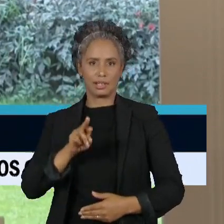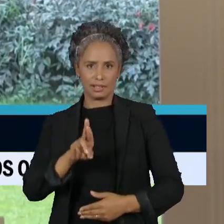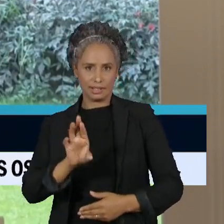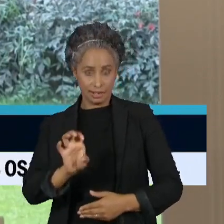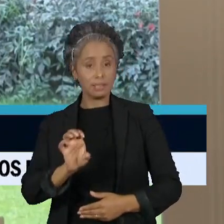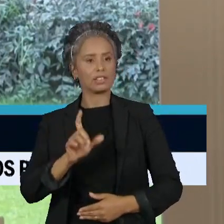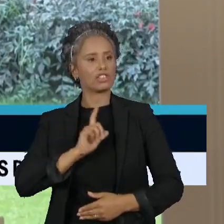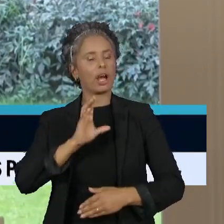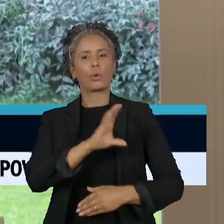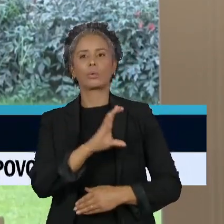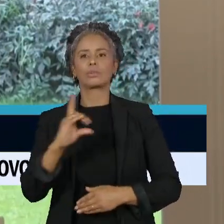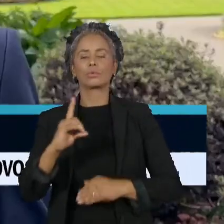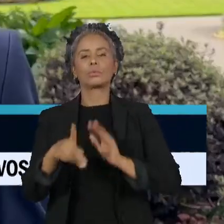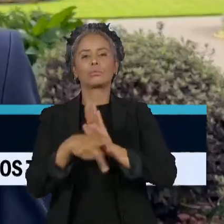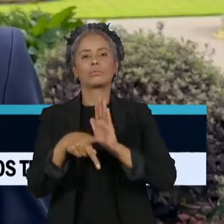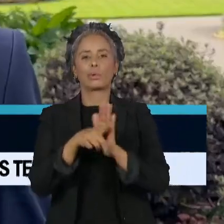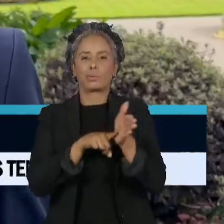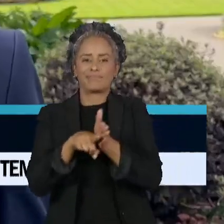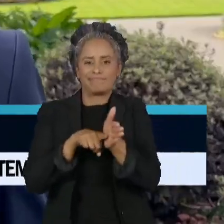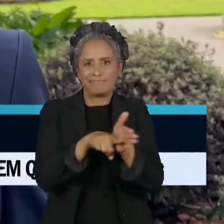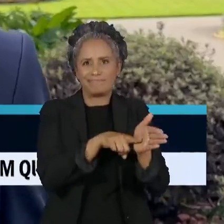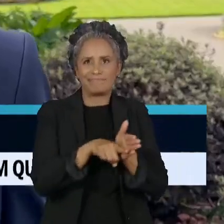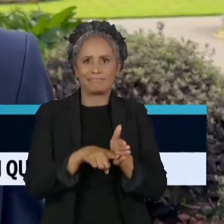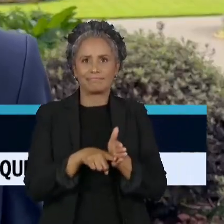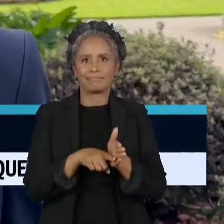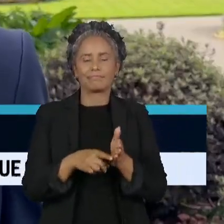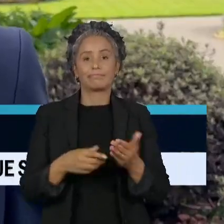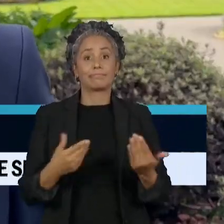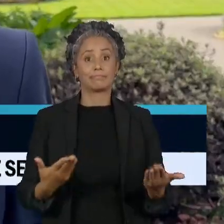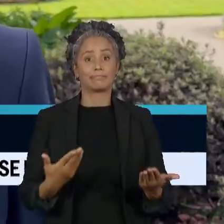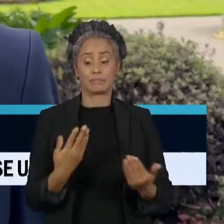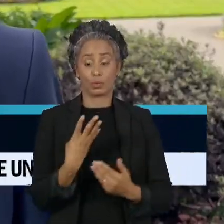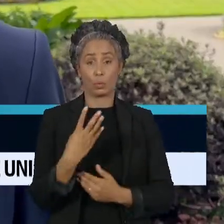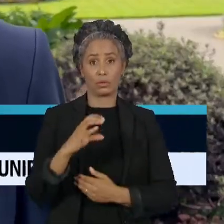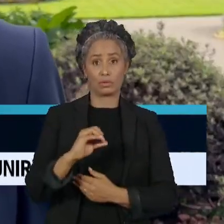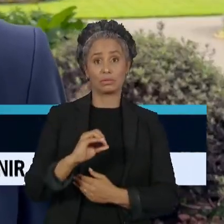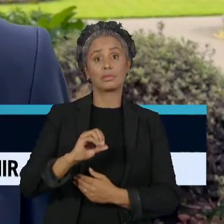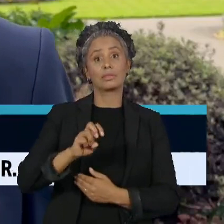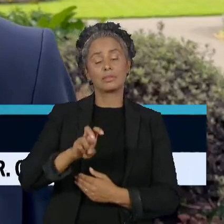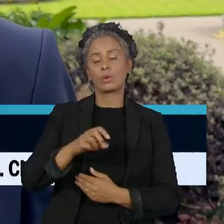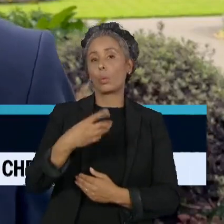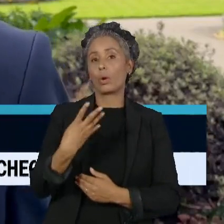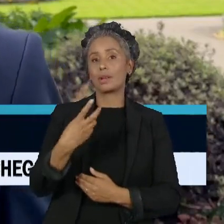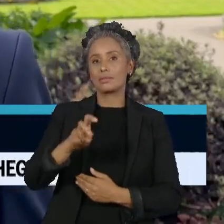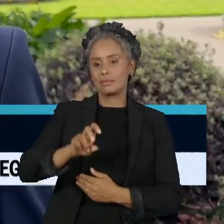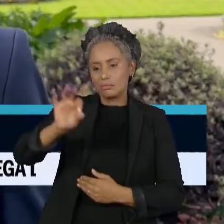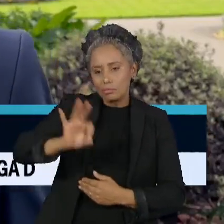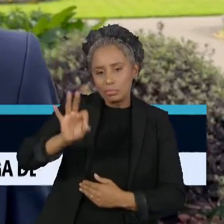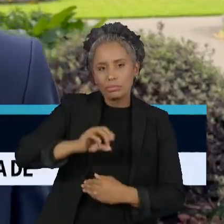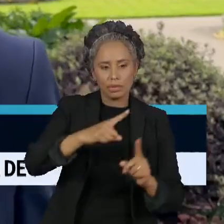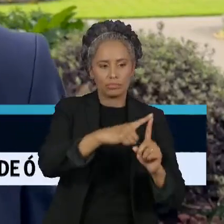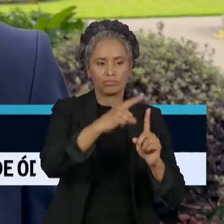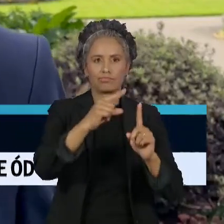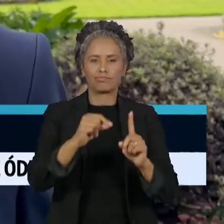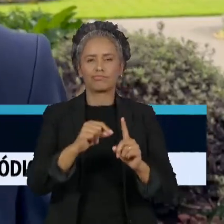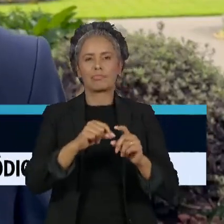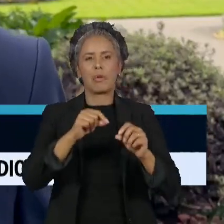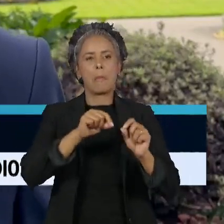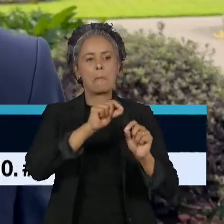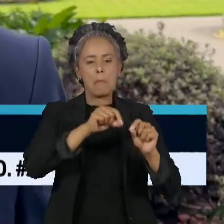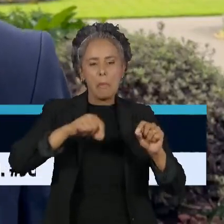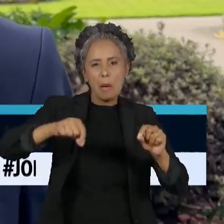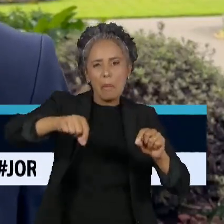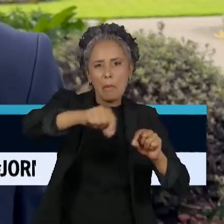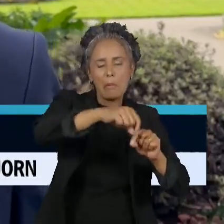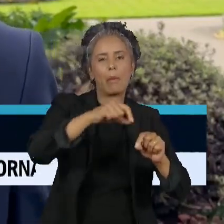foi o coordenador da pesquisa. A estimativa de que 45% de todas as espécies vegetais estão, infelizmente, ameaçadas de